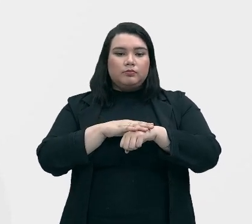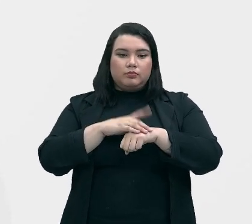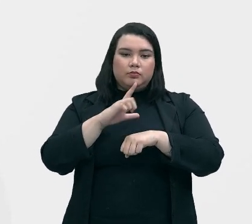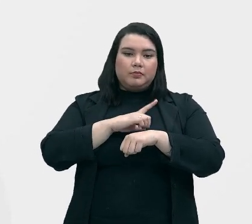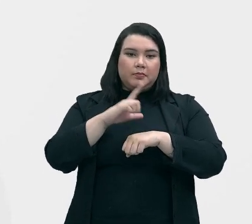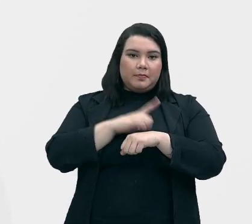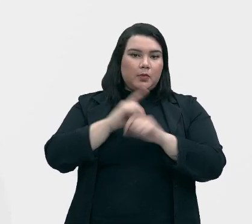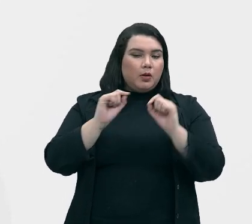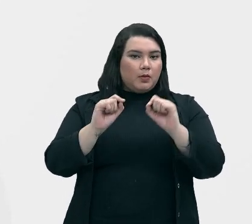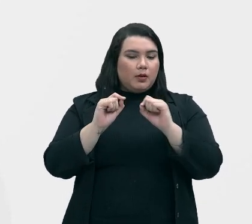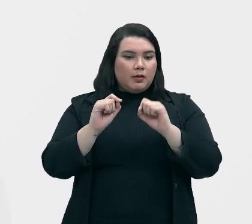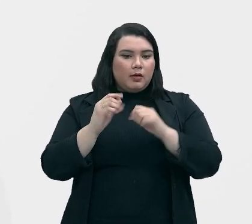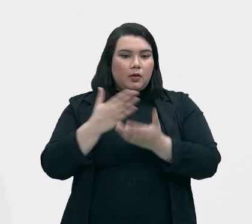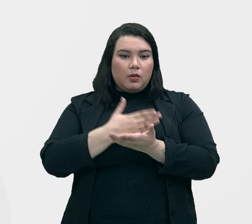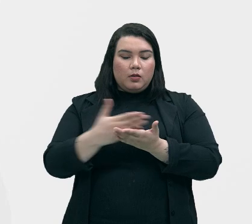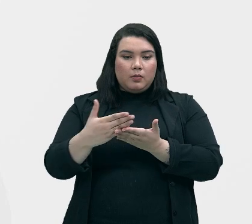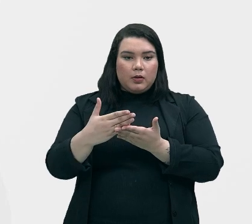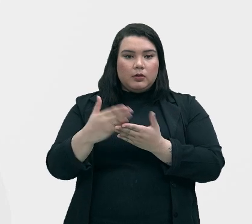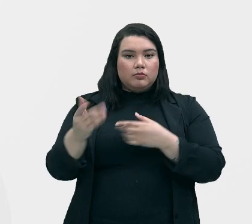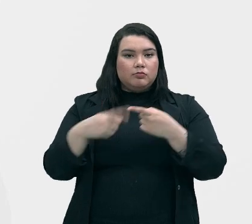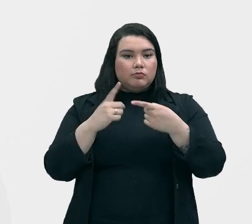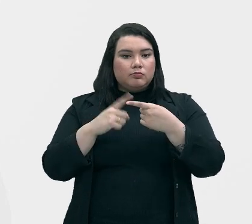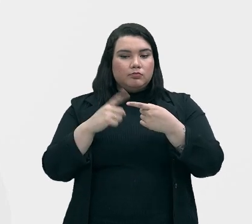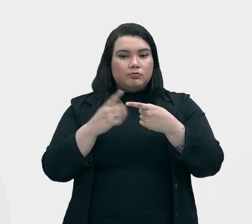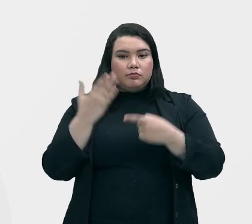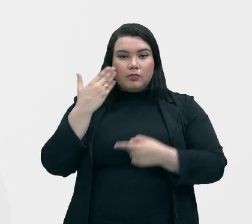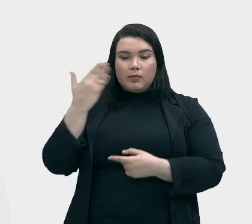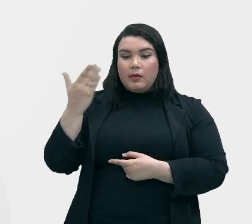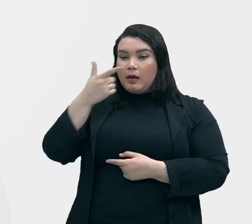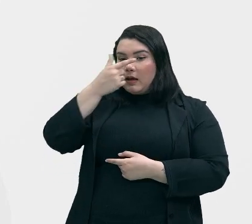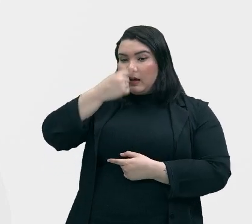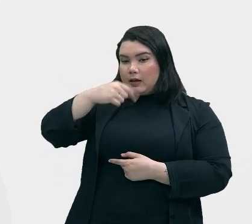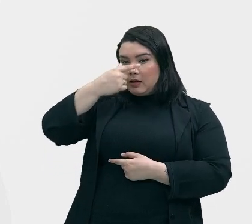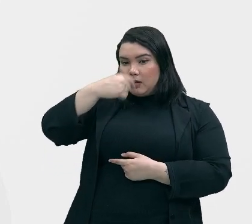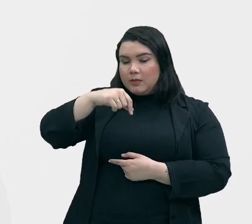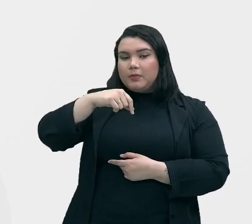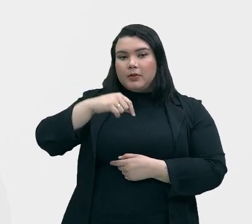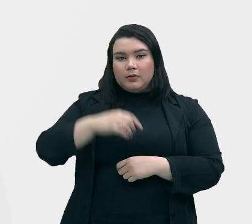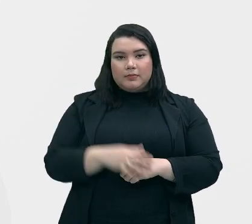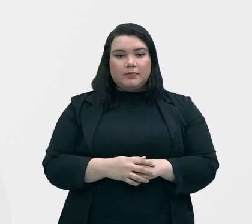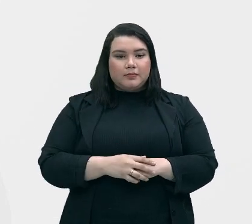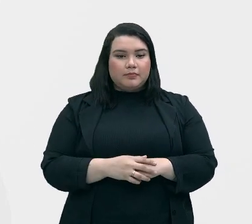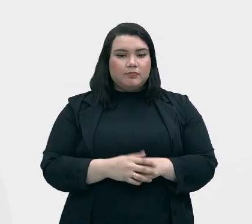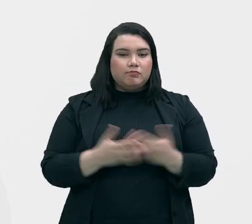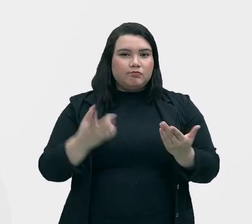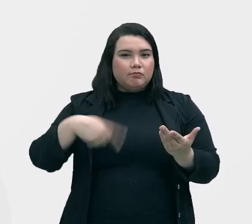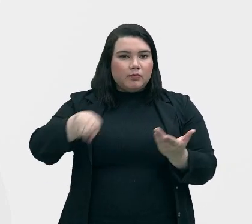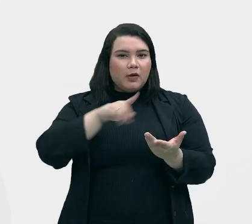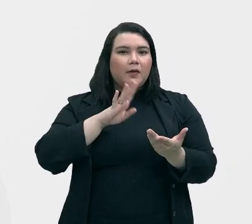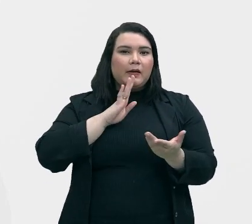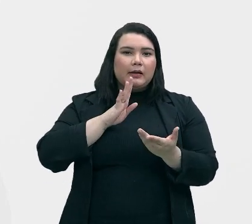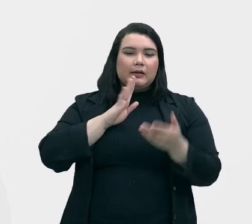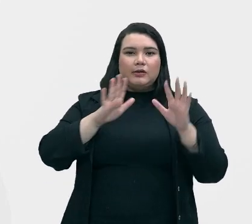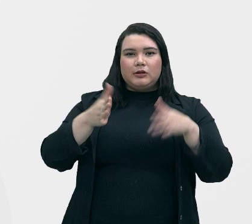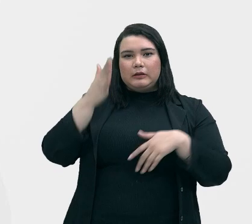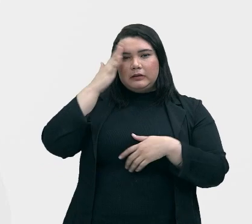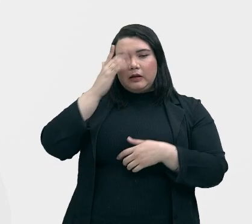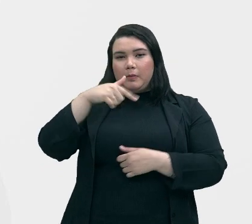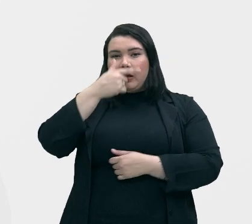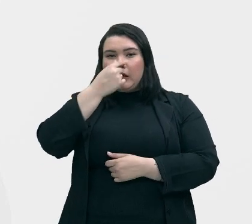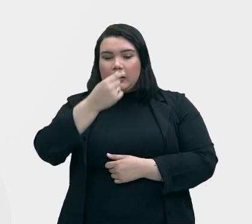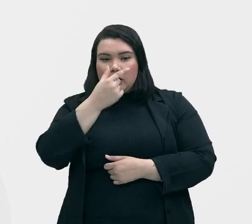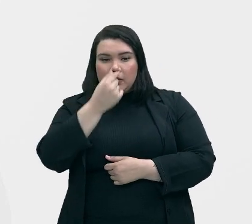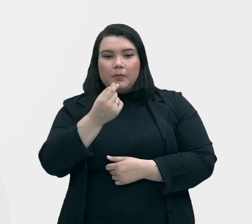mudanças climáticas, iniciando pela famosa gripe, né? Quem nunca ouviu falar ou quem nunca teve uma gripe. Então,